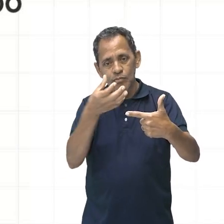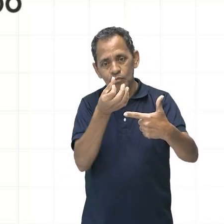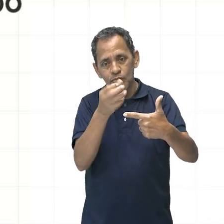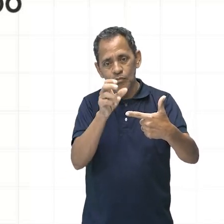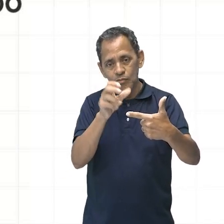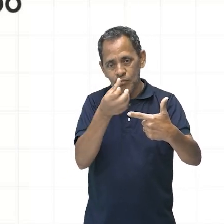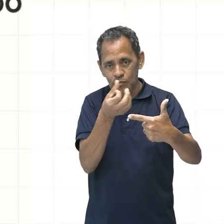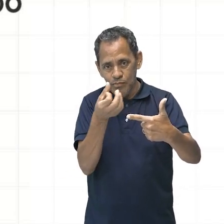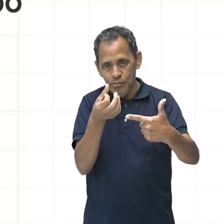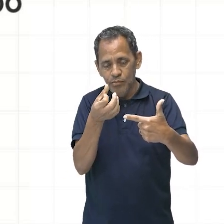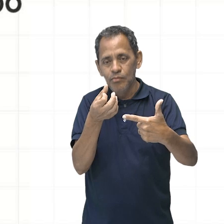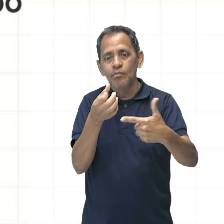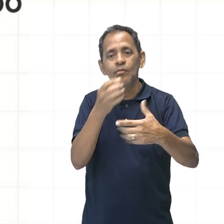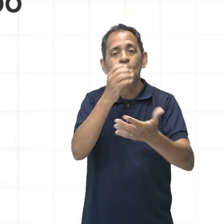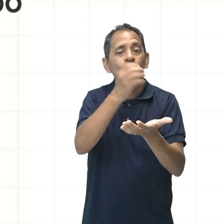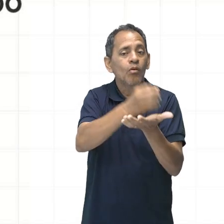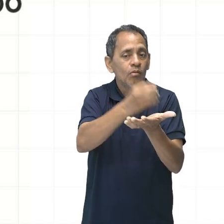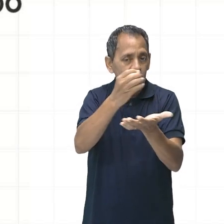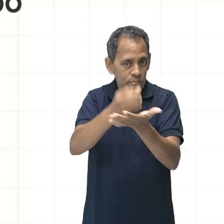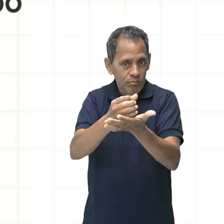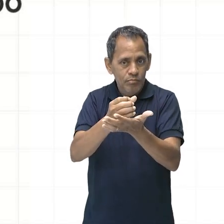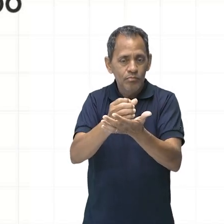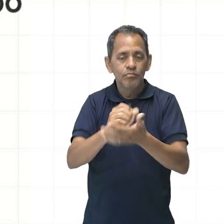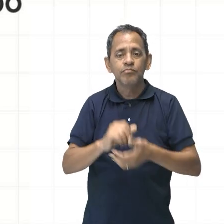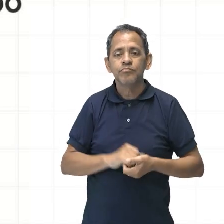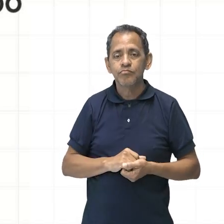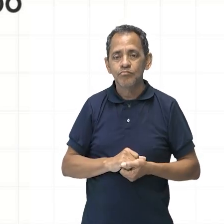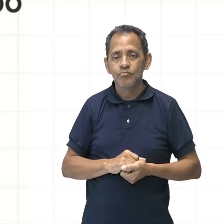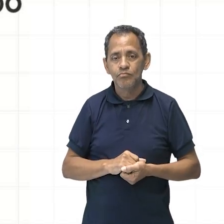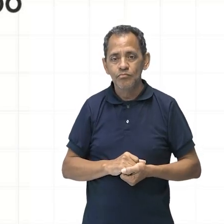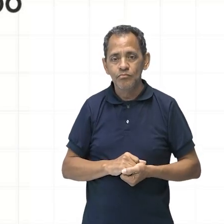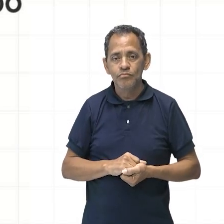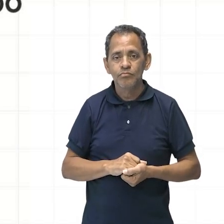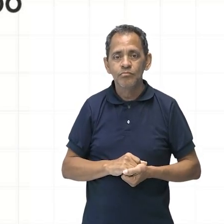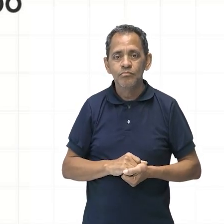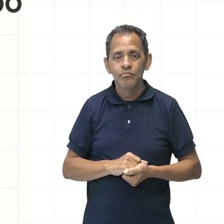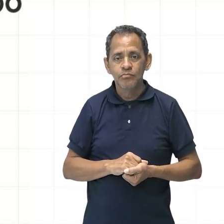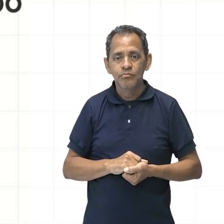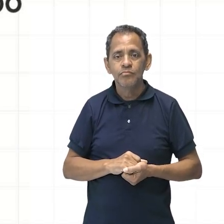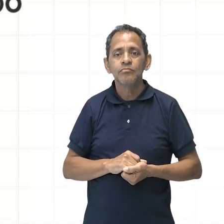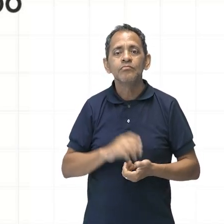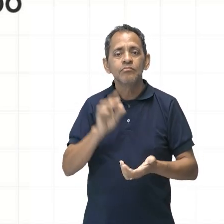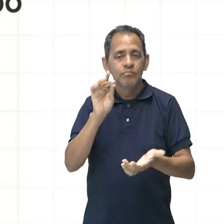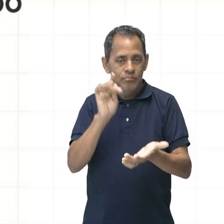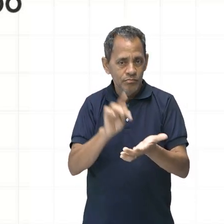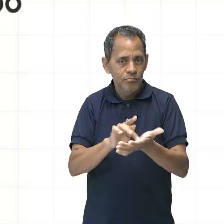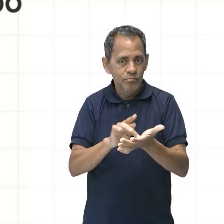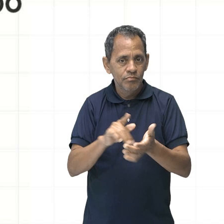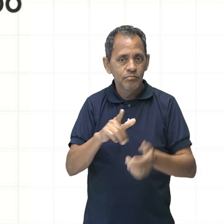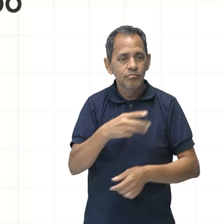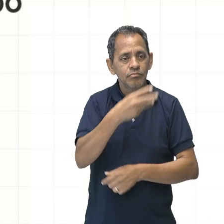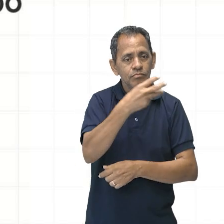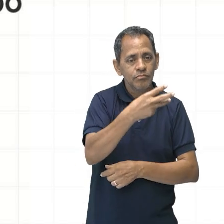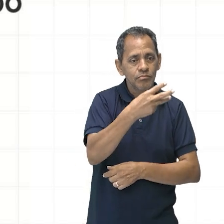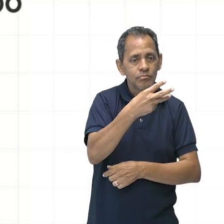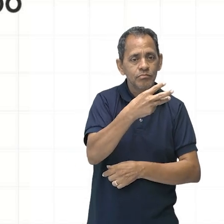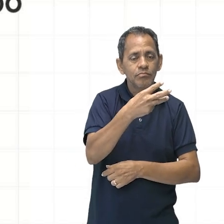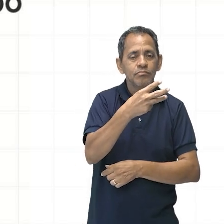3,466 copos. Ou seja, arredondando esse negócio, nós teremos 3 copos e